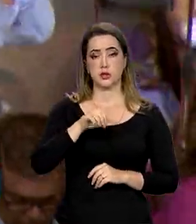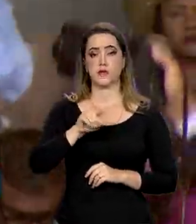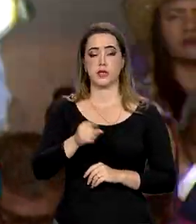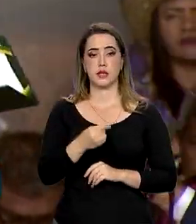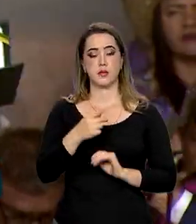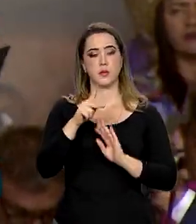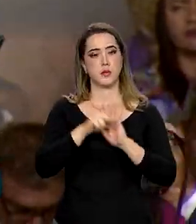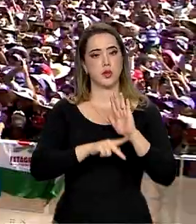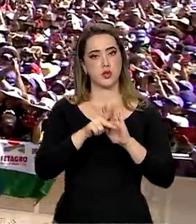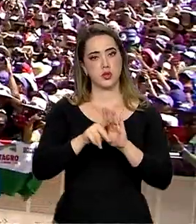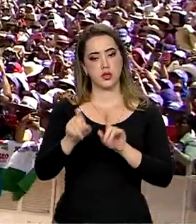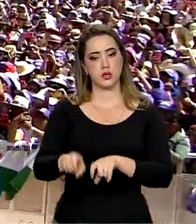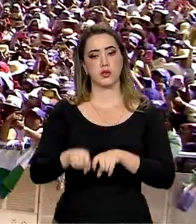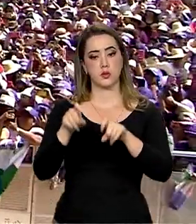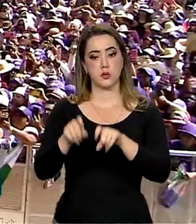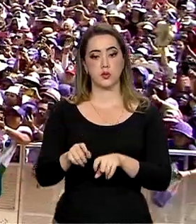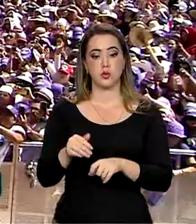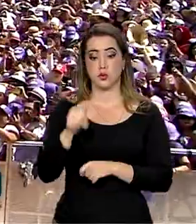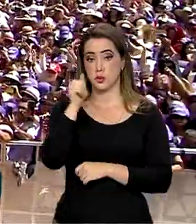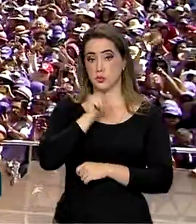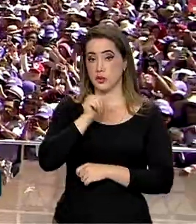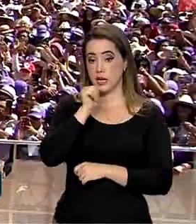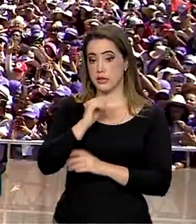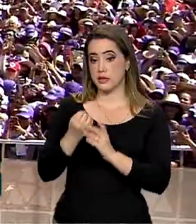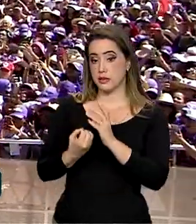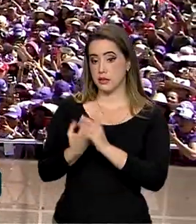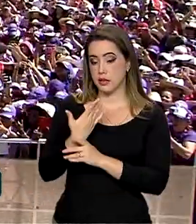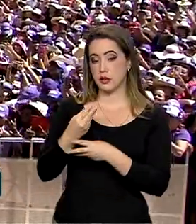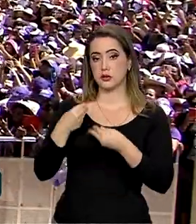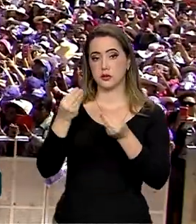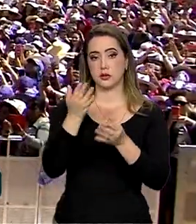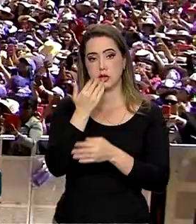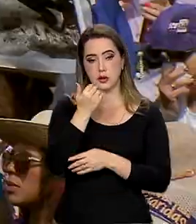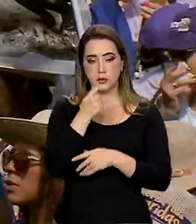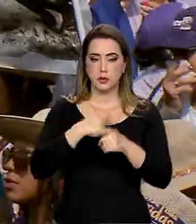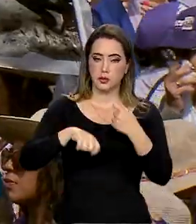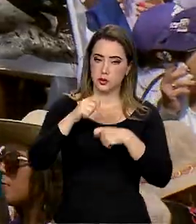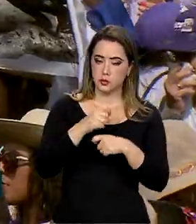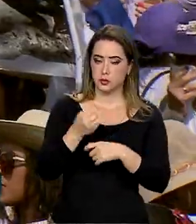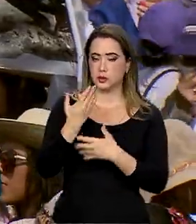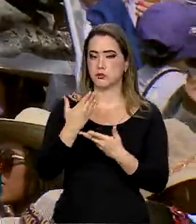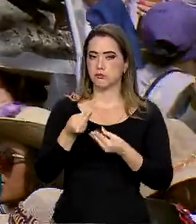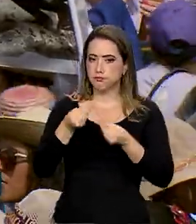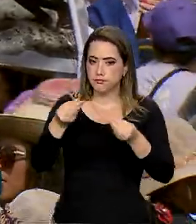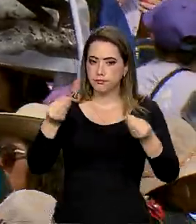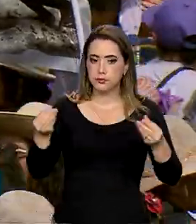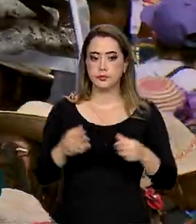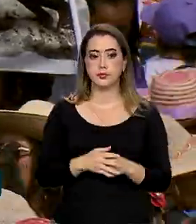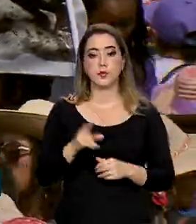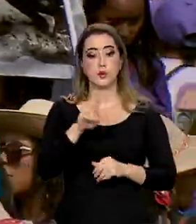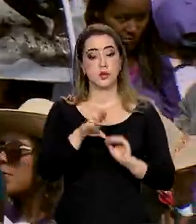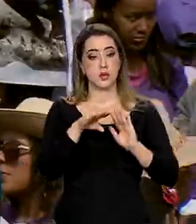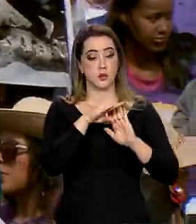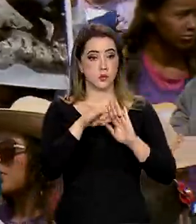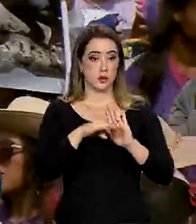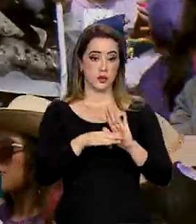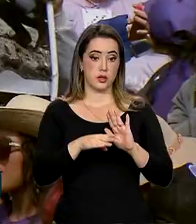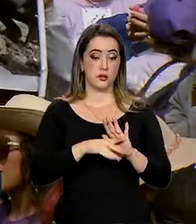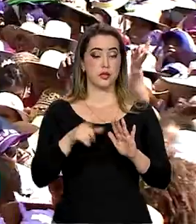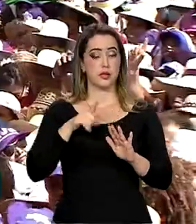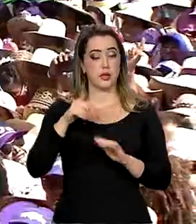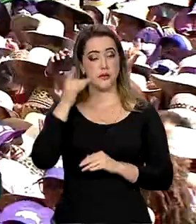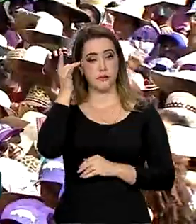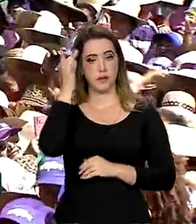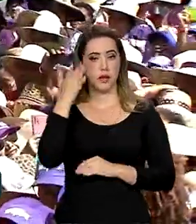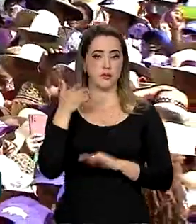mulheres rurais, produzindo e garantindo alimentos e autonomia econômica. Por meio do programa, elas vão ter acesso